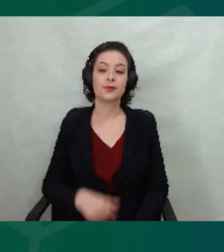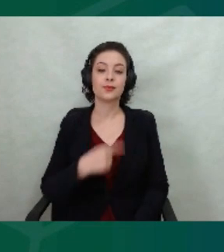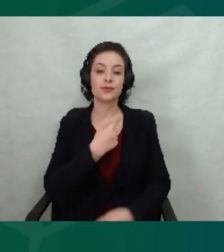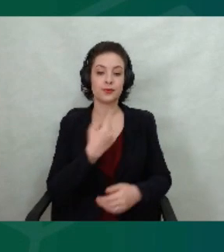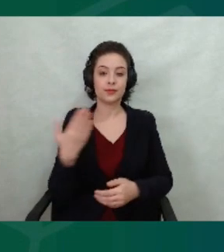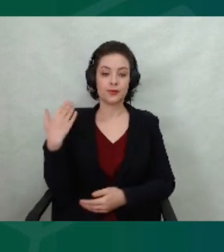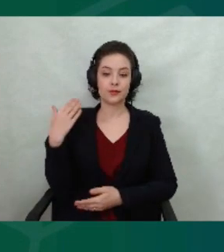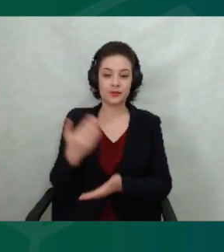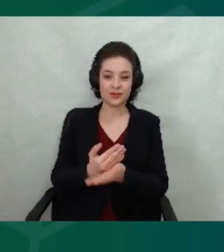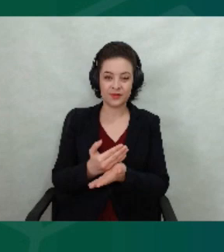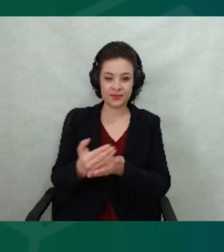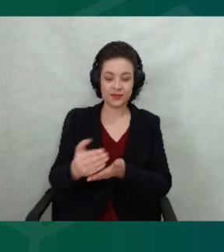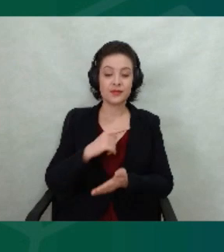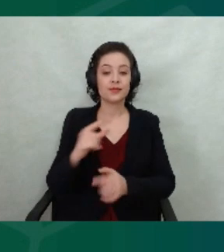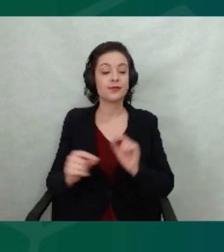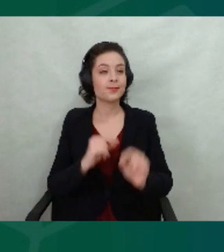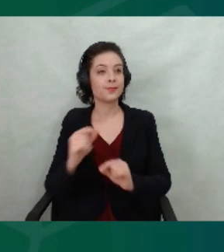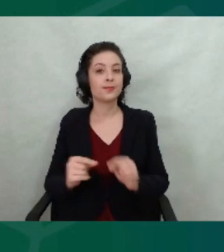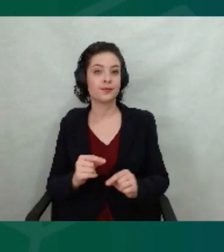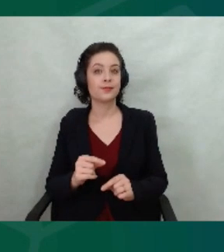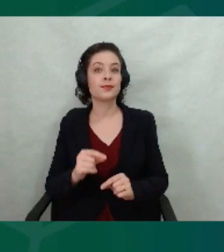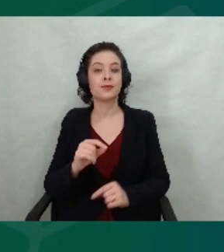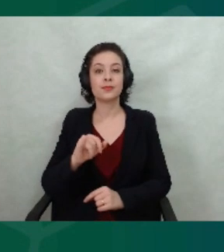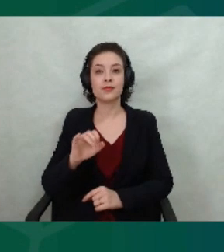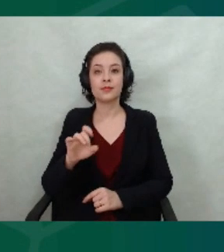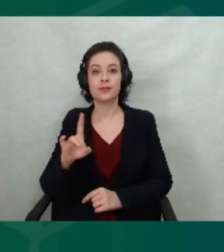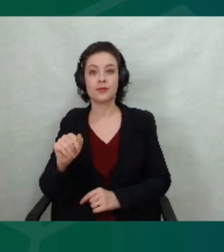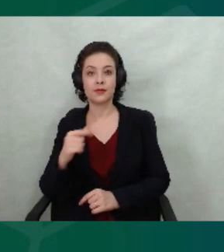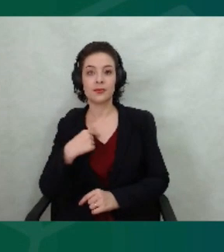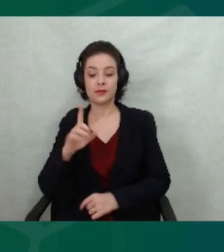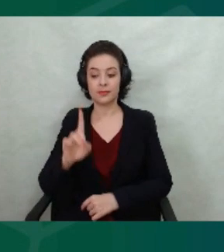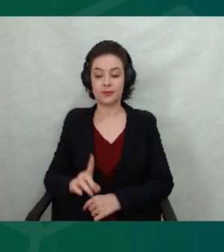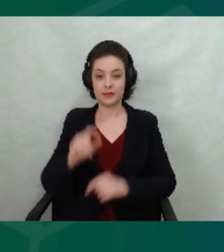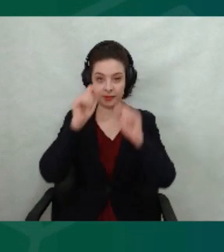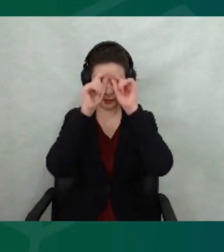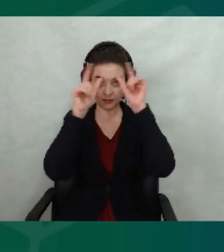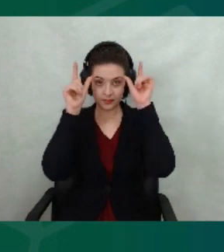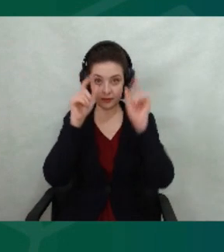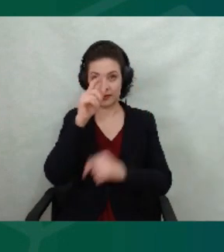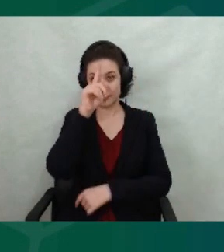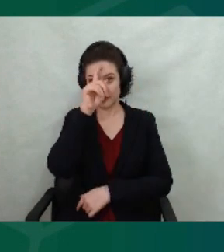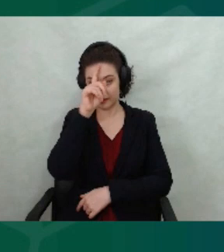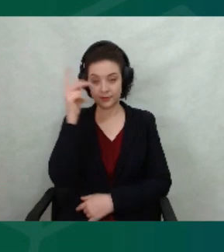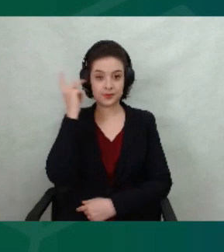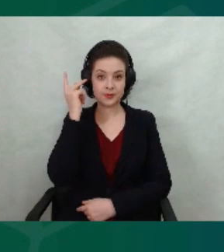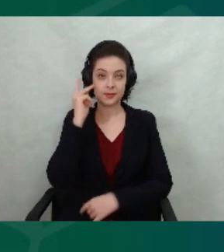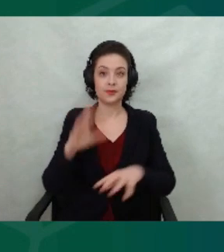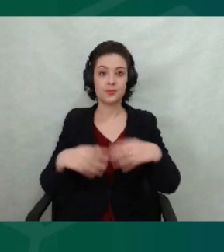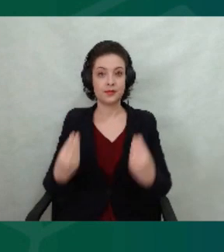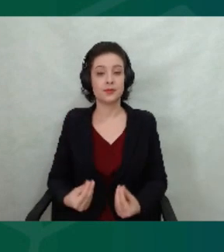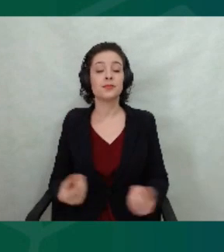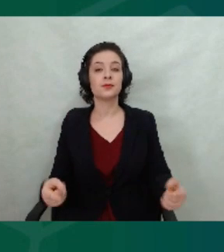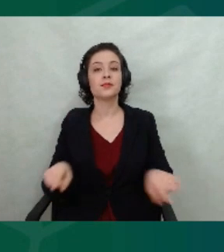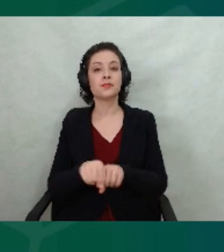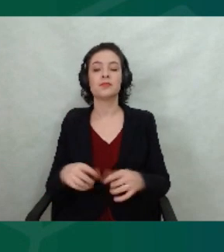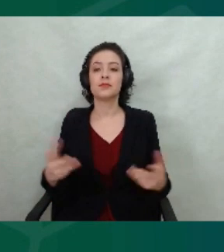pandemia, apresenta aqui a doutora Eda, nossa diretora da enfermagem do Hospital São Paulo, que é uma parceira incrível, da